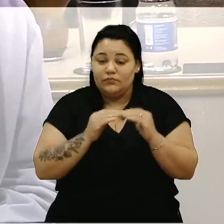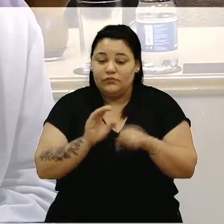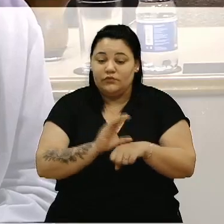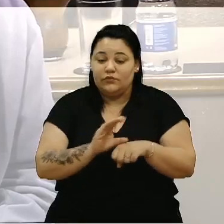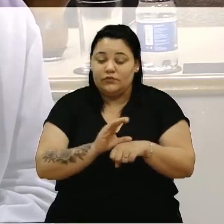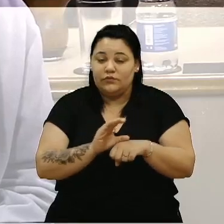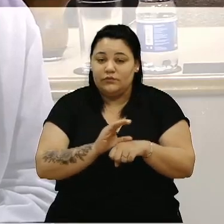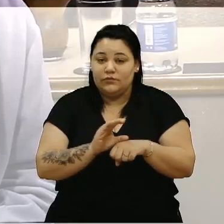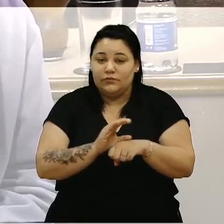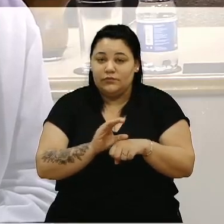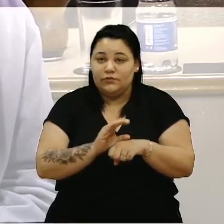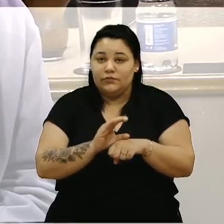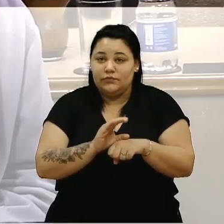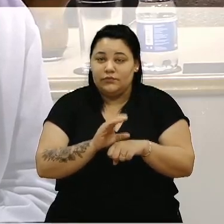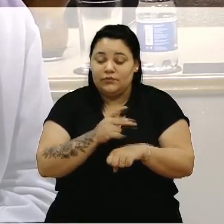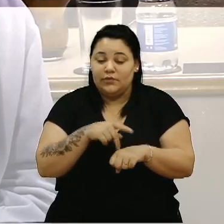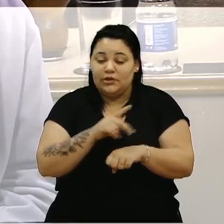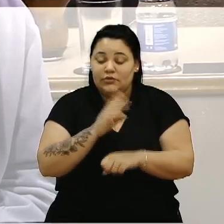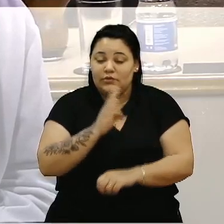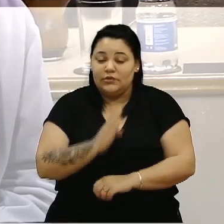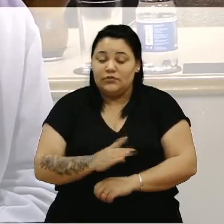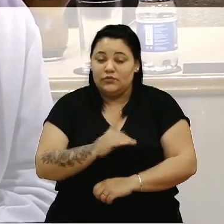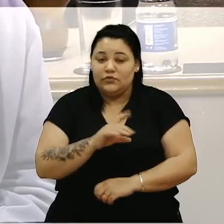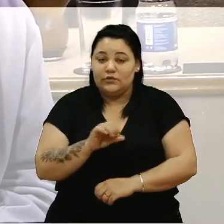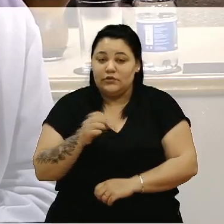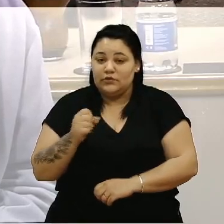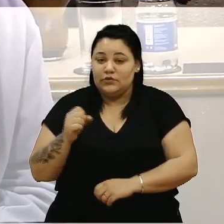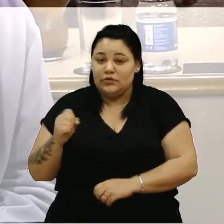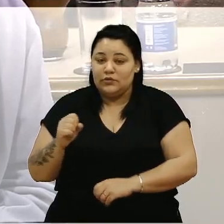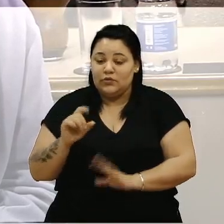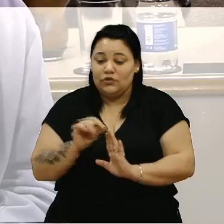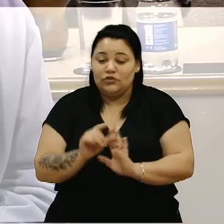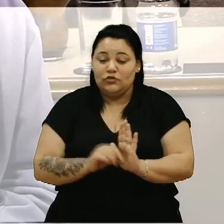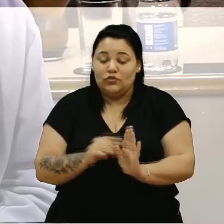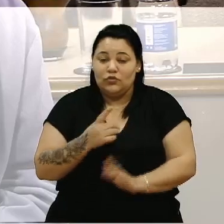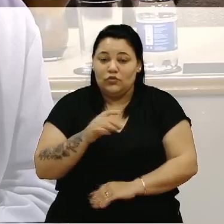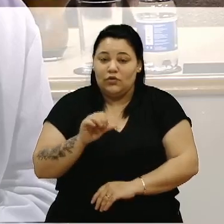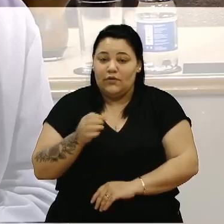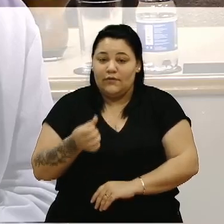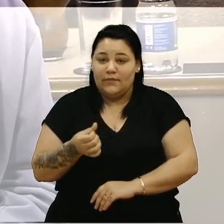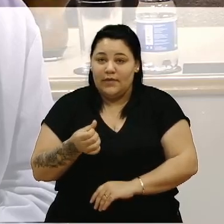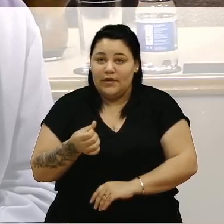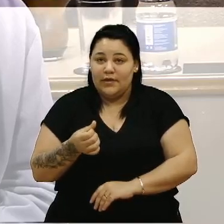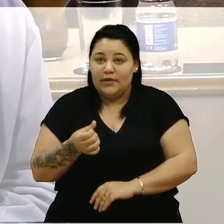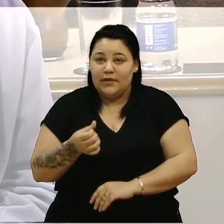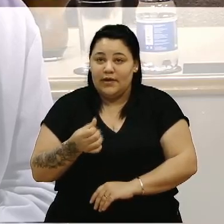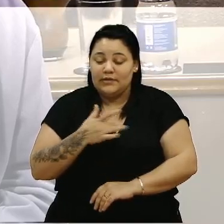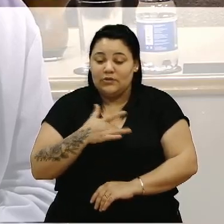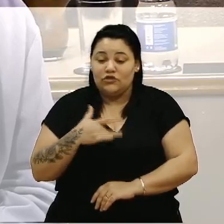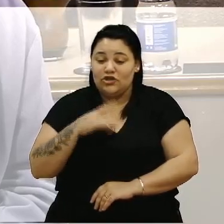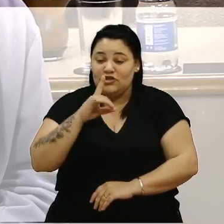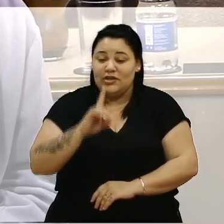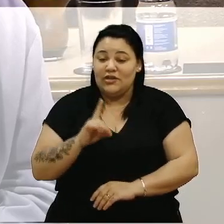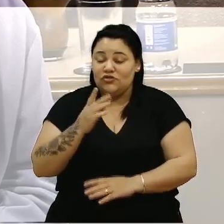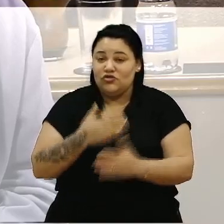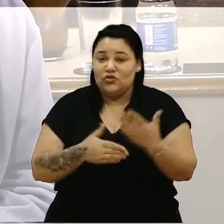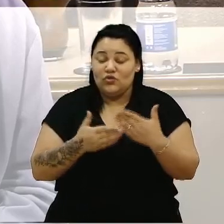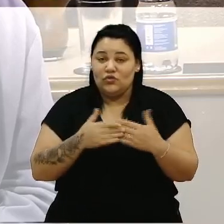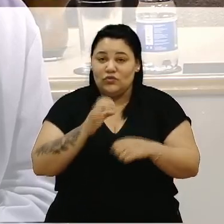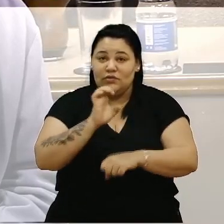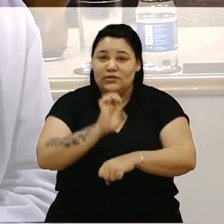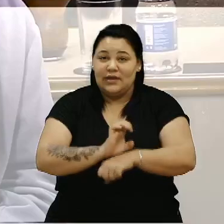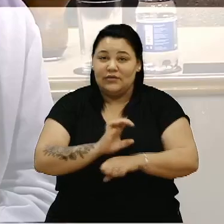de 1988, em seu artigo 196, a saúde é direito de todos e dever do Estado,